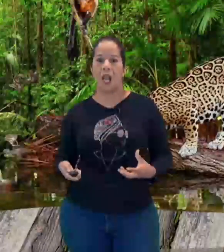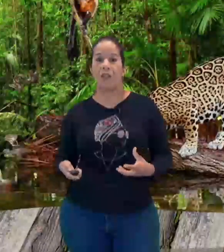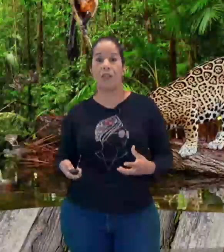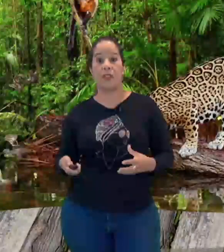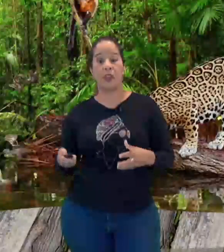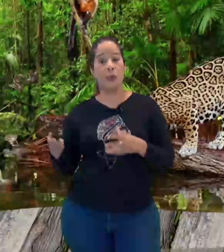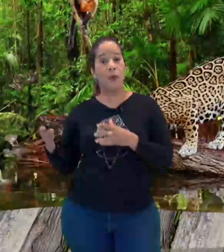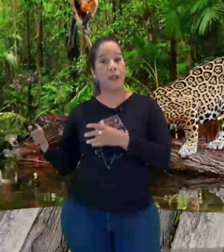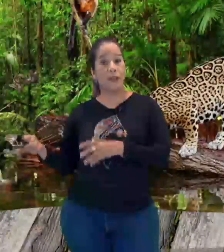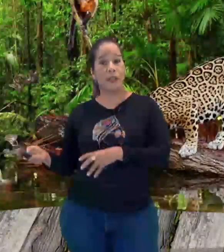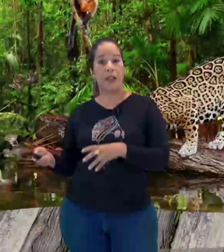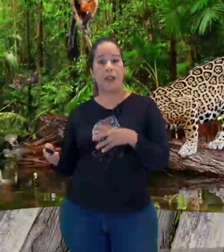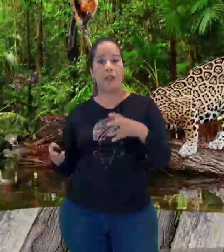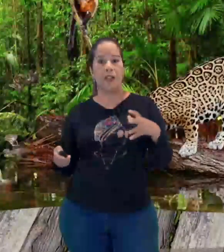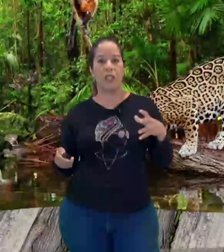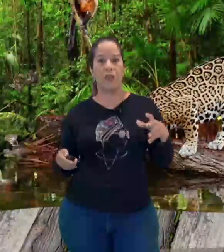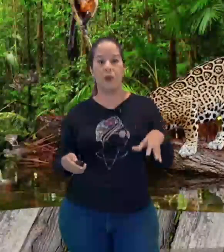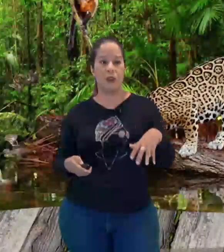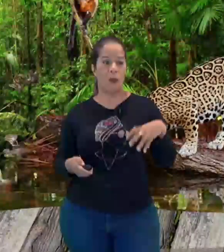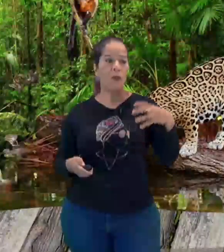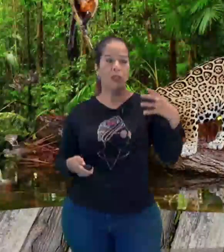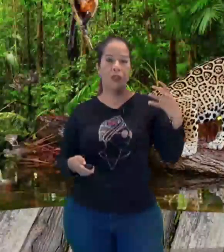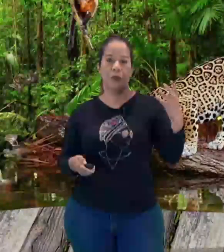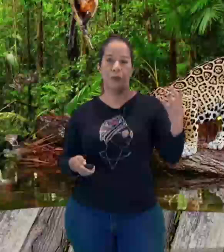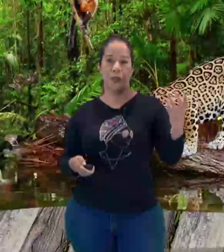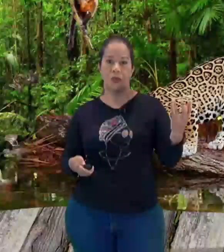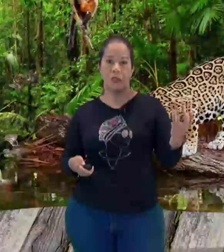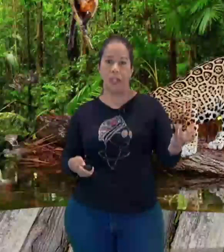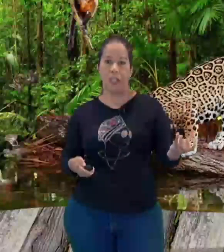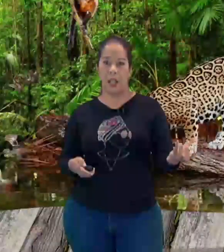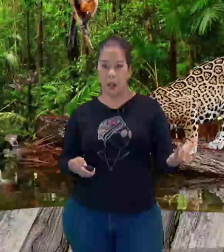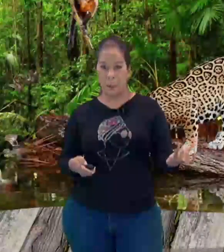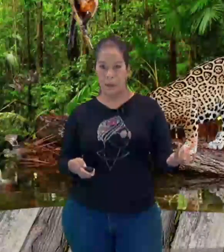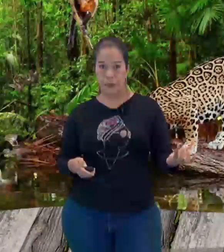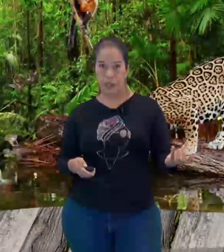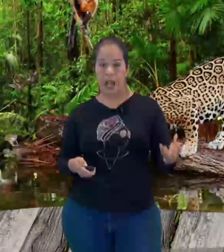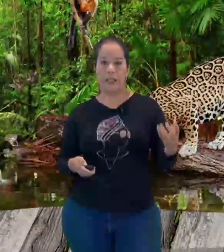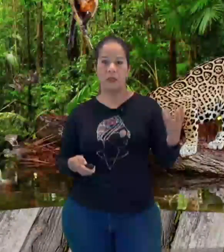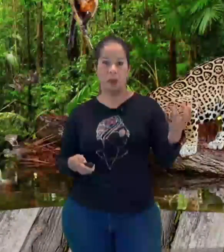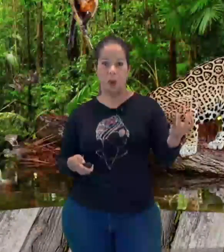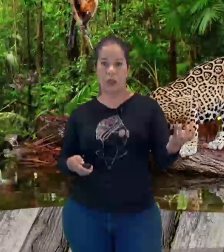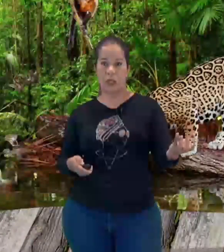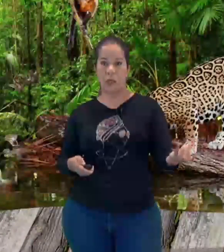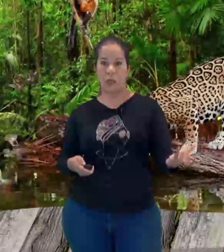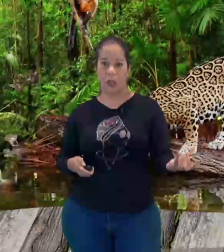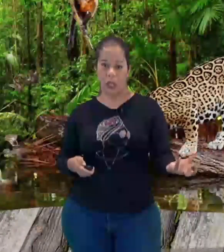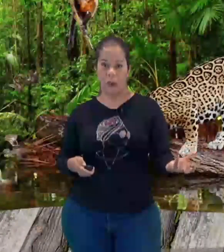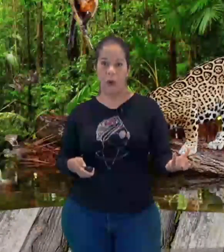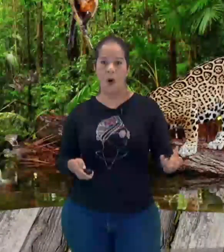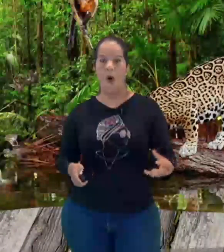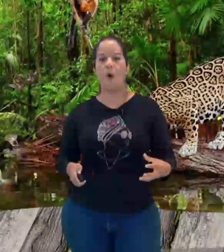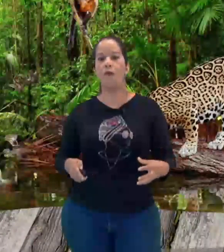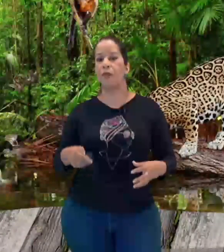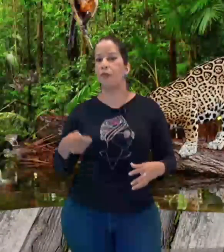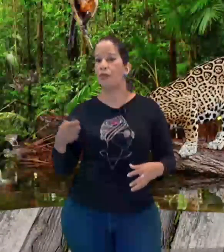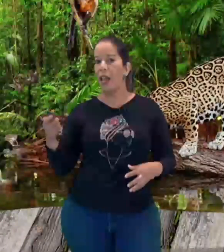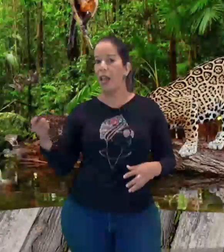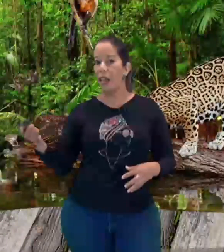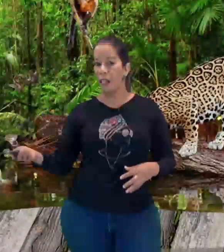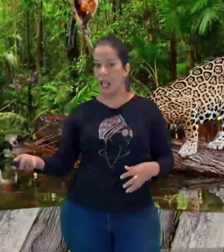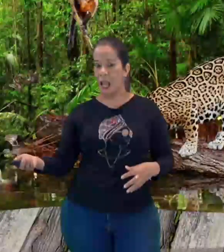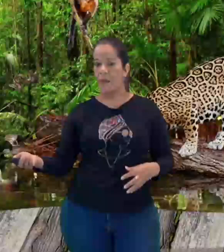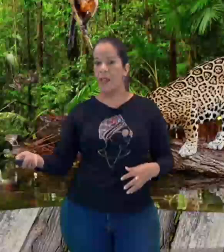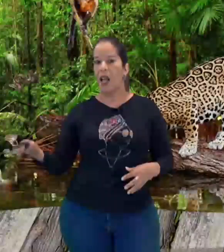citomegalomavírus, a gente conhecia e entendia que ou você tinha um vírus de DNA, ácido desoxirribonucleico, ou um vírus